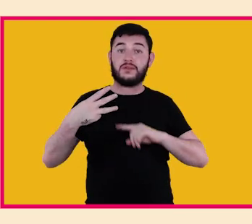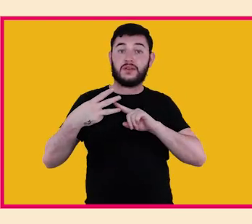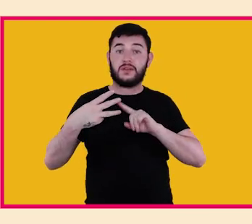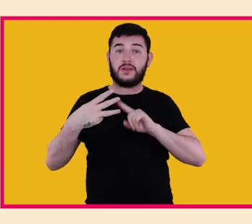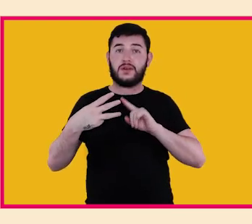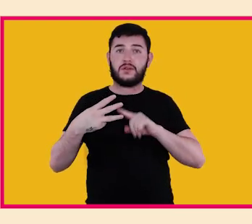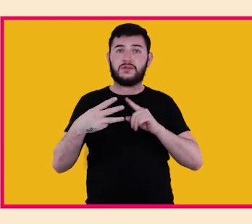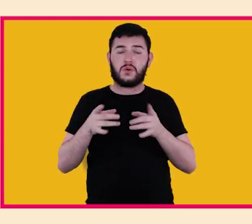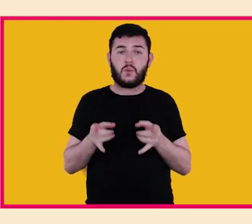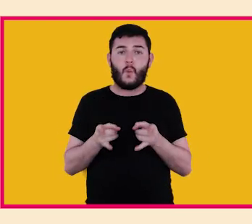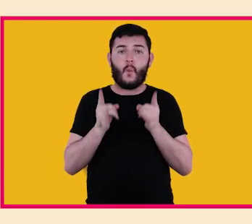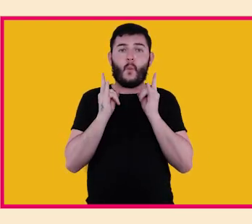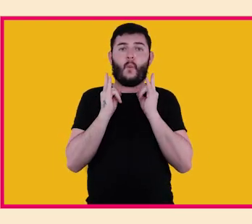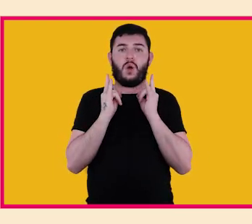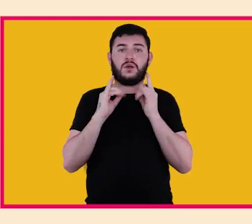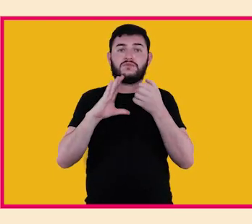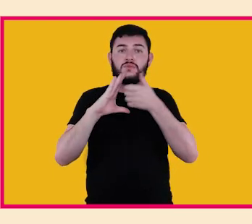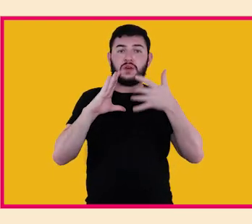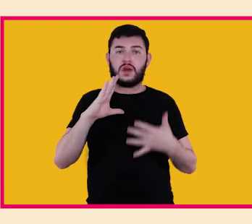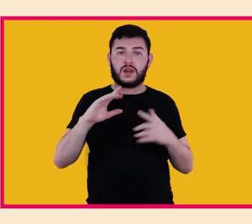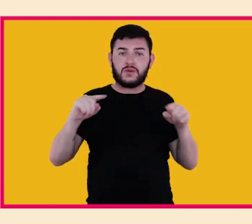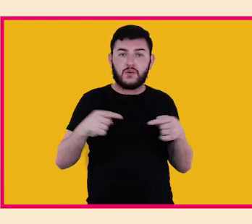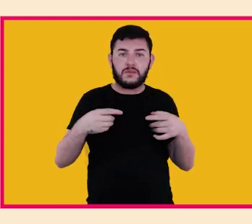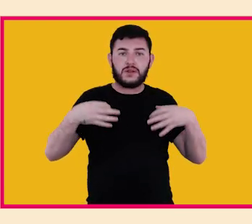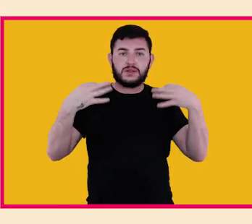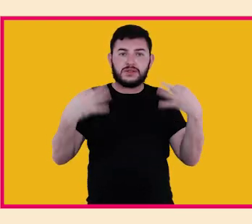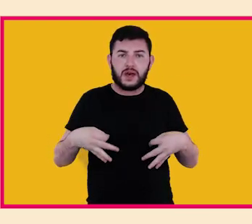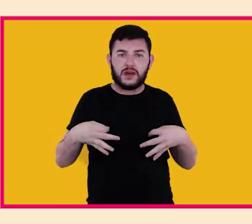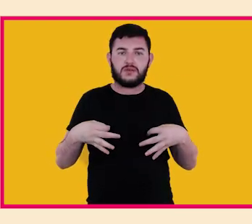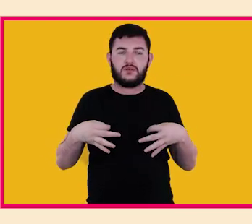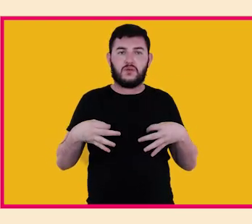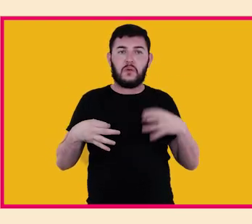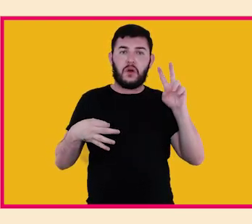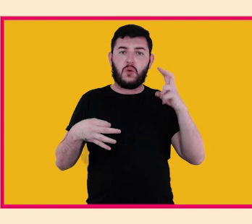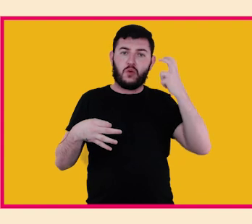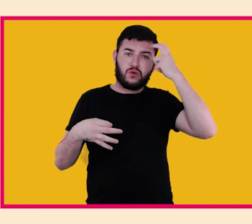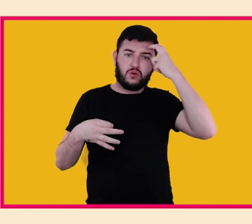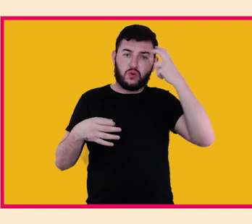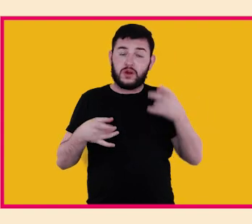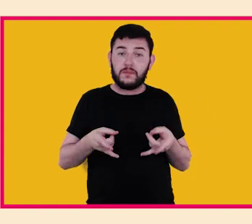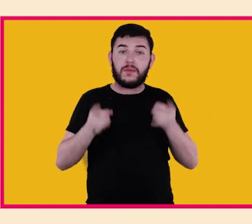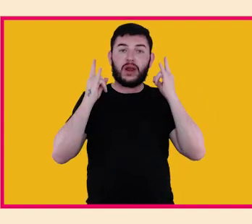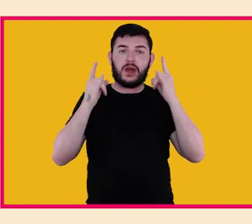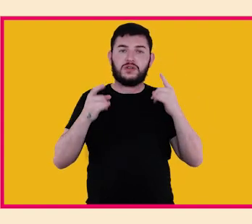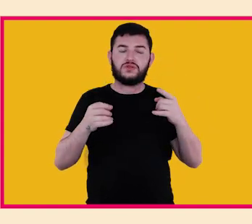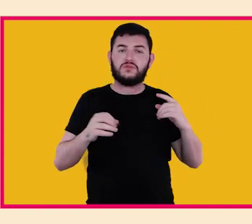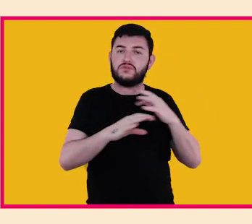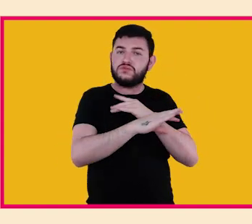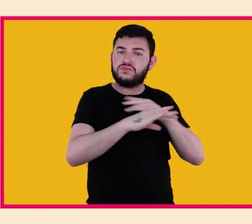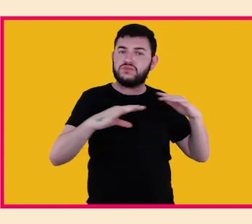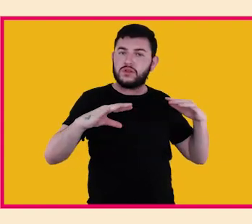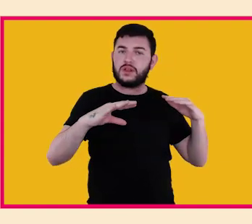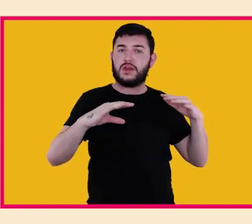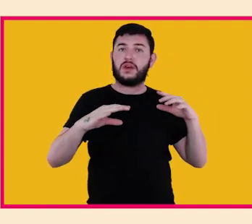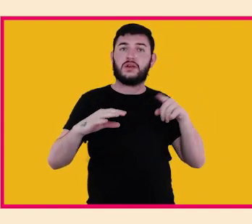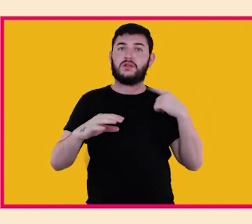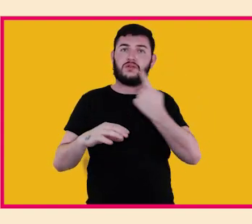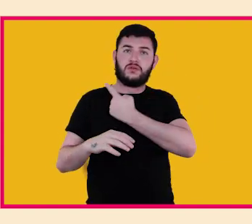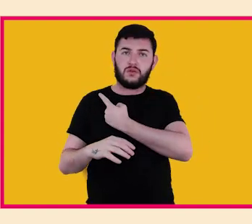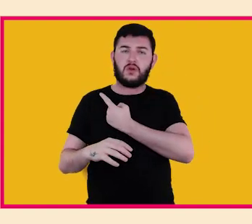menor, com características mais próximas de mobiliários urbanos, e por isso foram nomeadas como módulos eletivos de